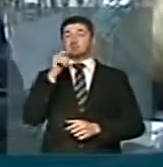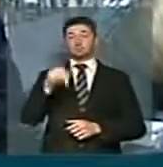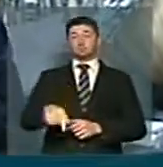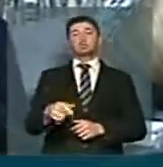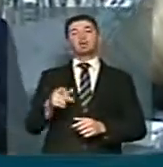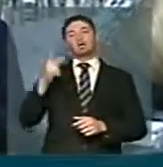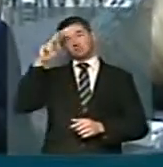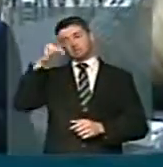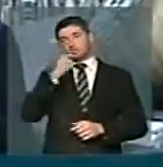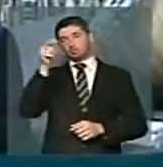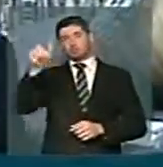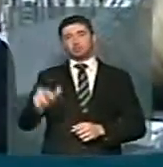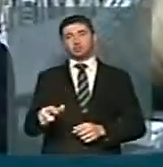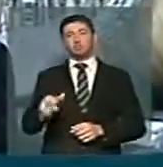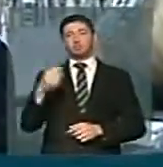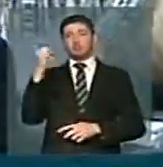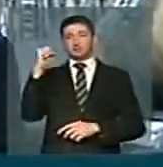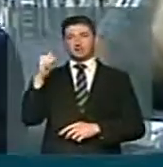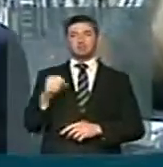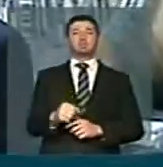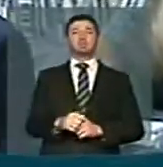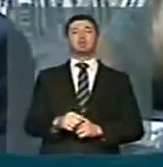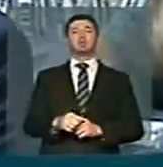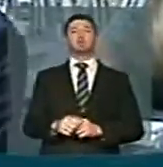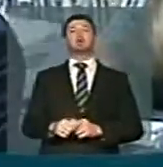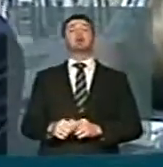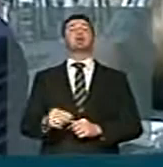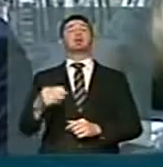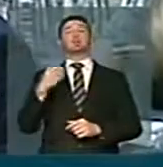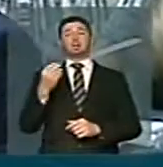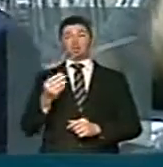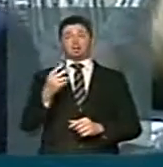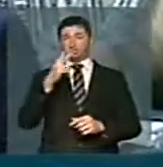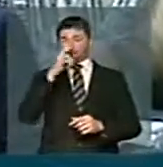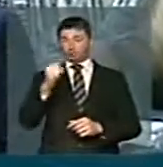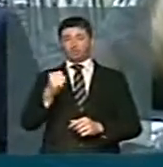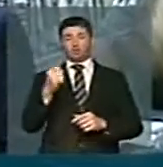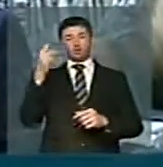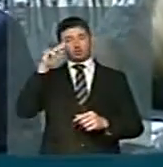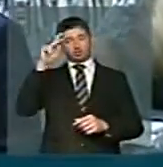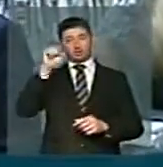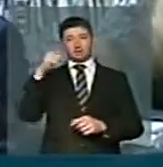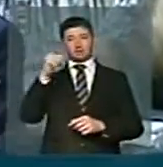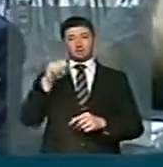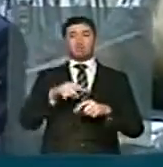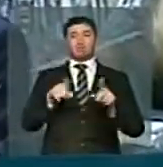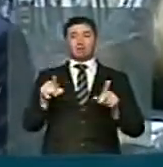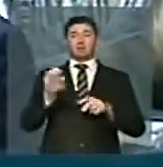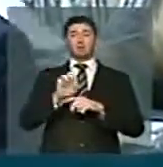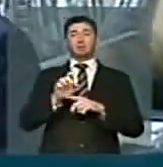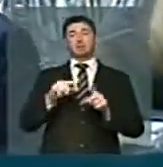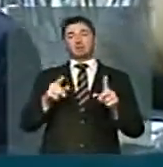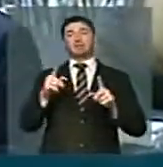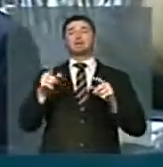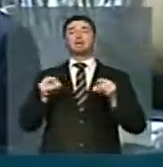essa brilhante história desse sergipano, que engrandeceu muito não só o estado de Sergipe, mas também o período que ele